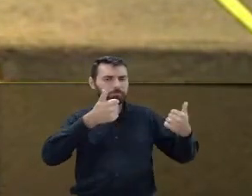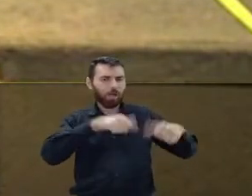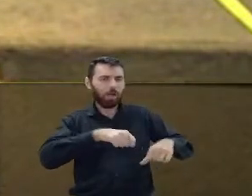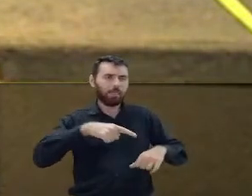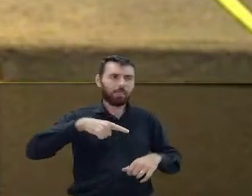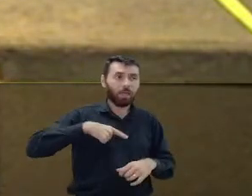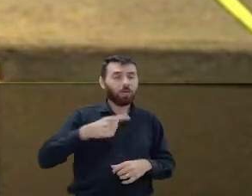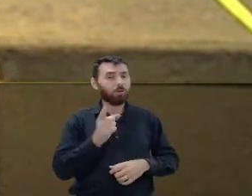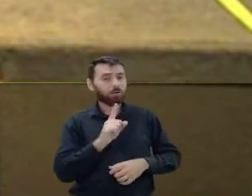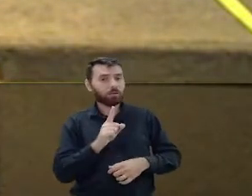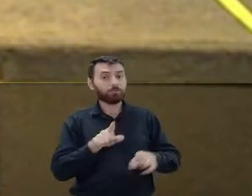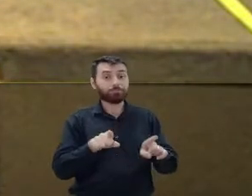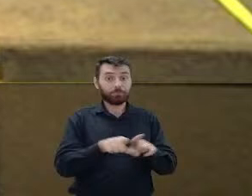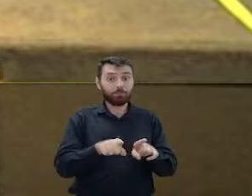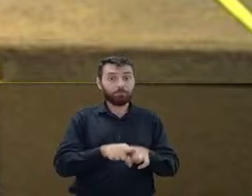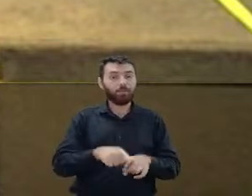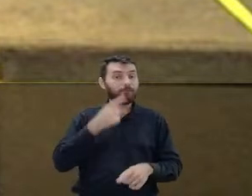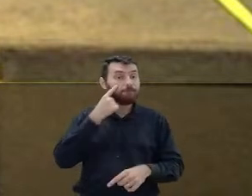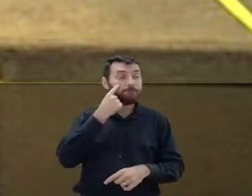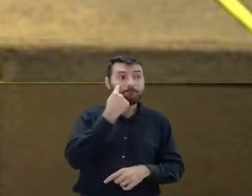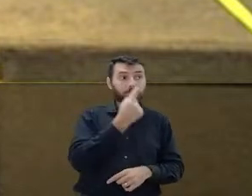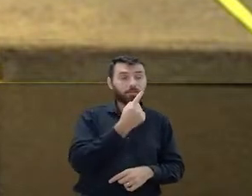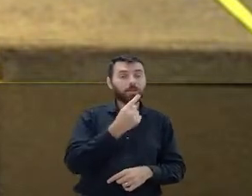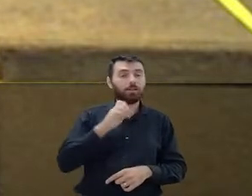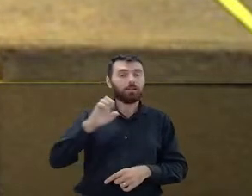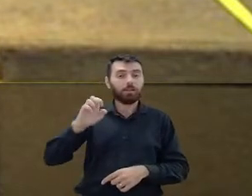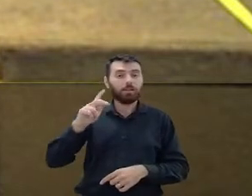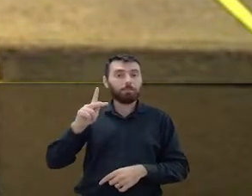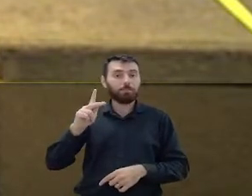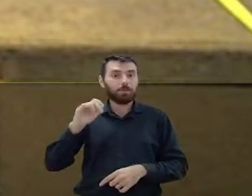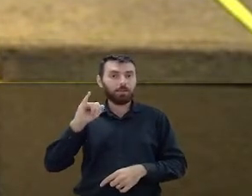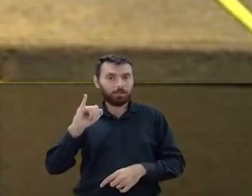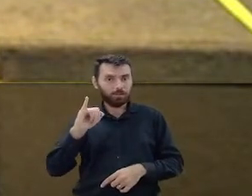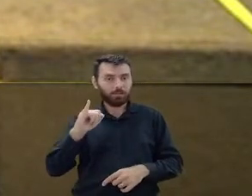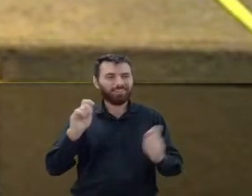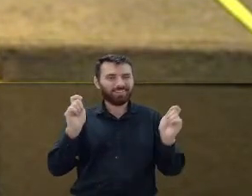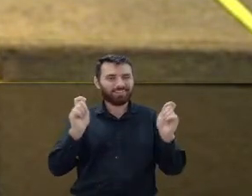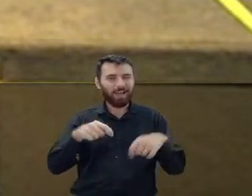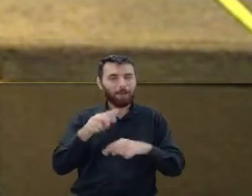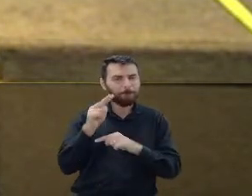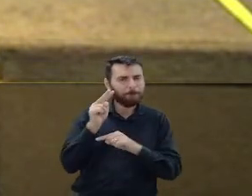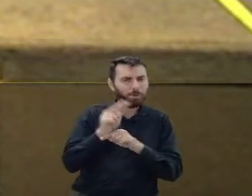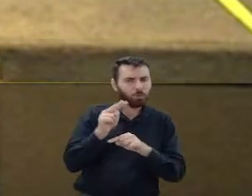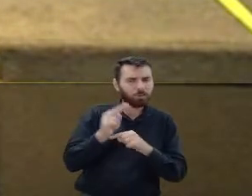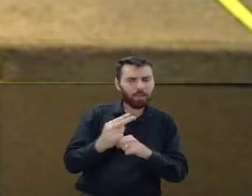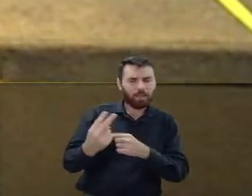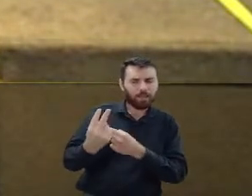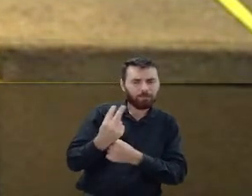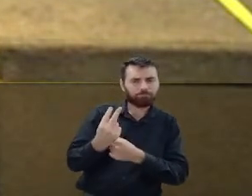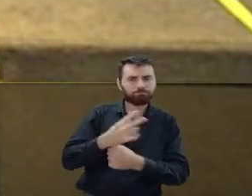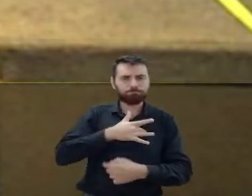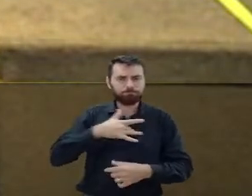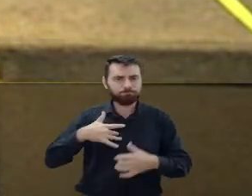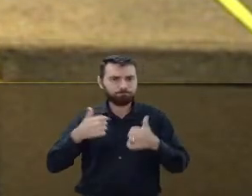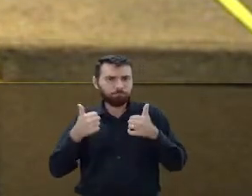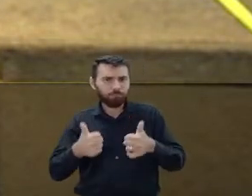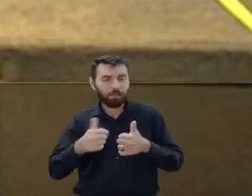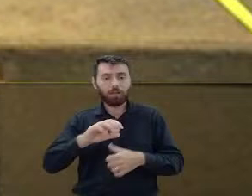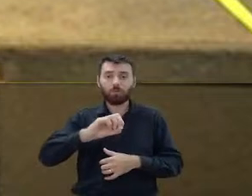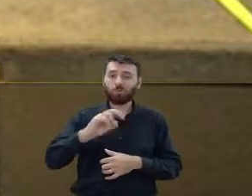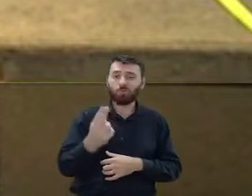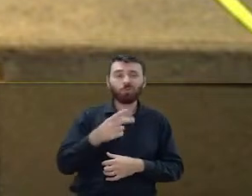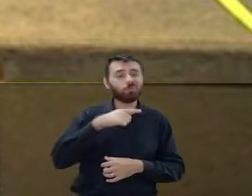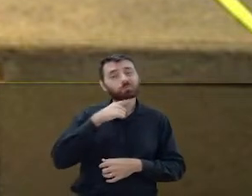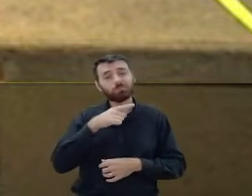EPI, era suficiente para retirar aquela insalubridade. E o laudo foi realizado, o laudo foi feito,